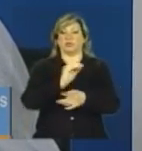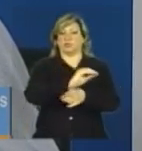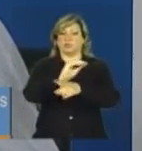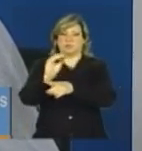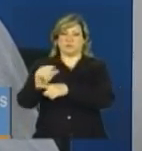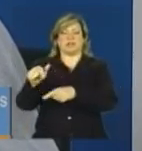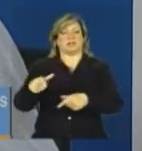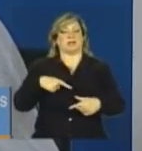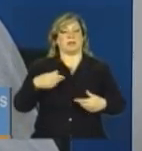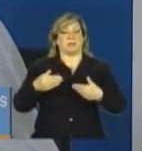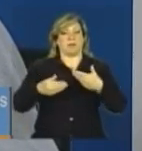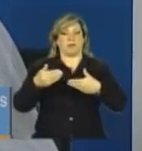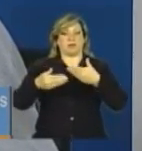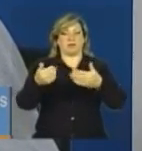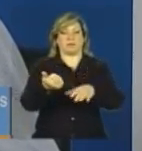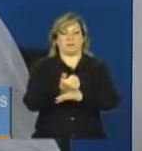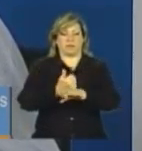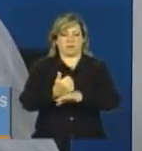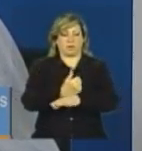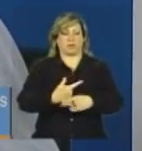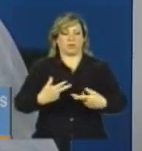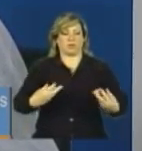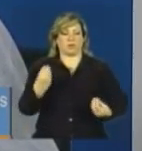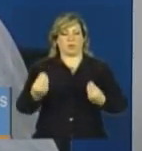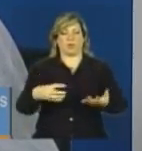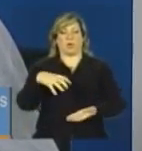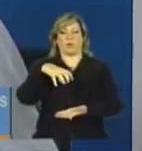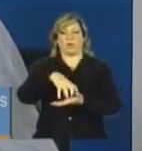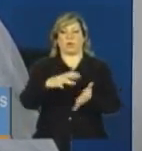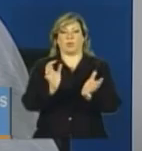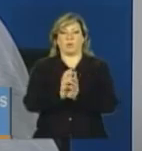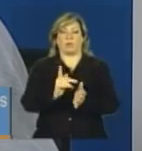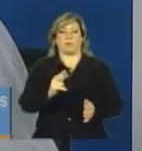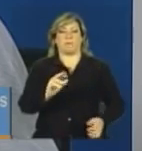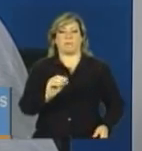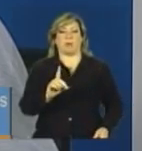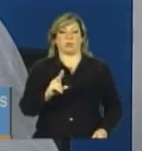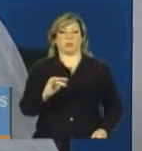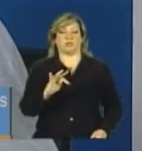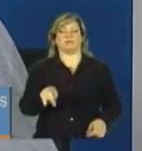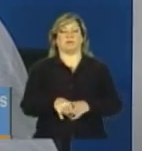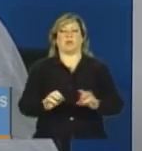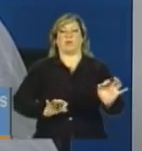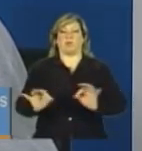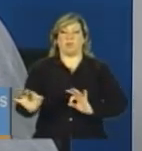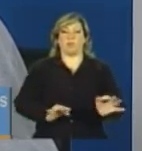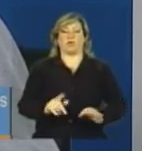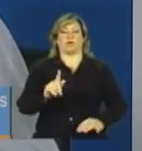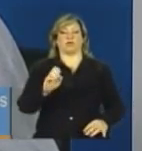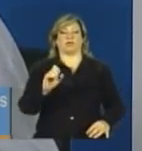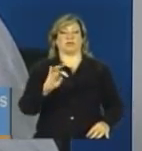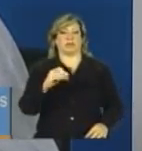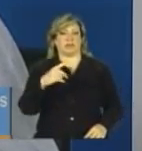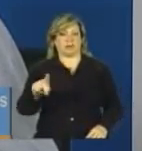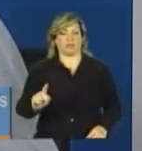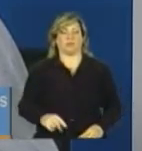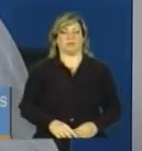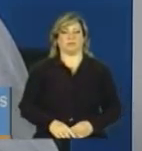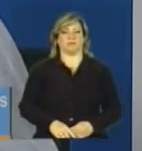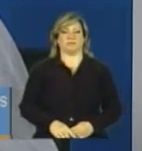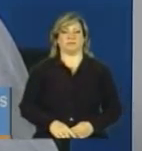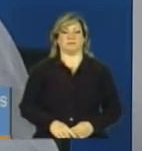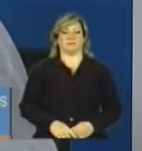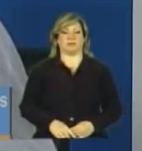nesse processo de eh melhoria da sua condição produtiva, da sua condição organizativa, de gestão,